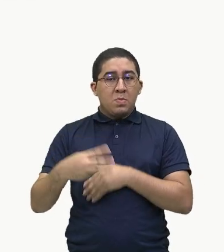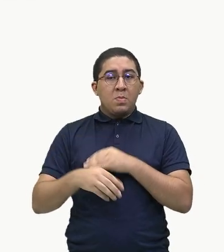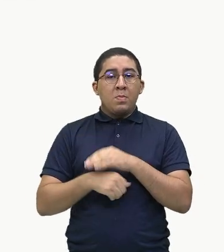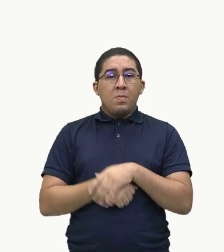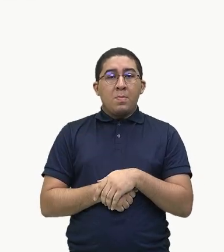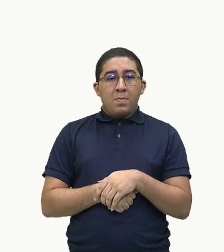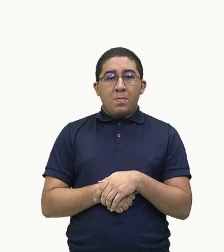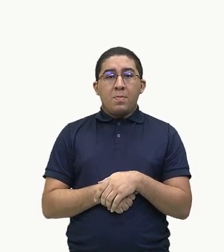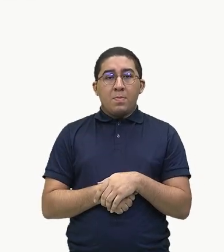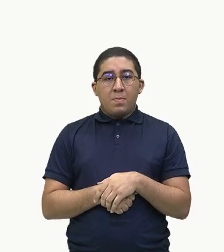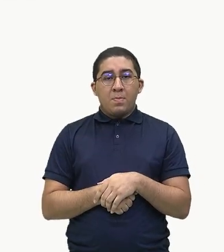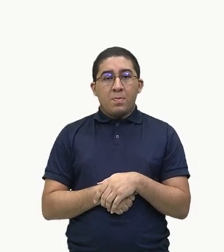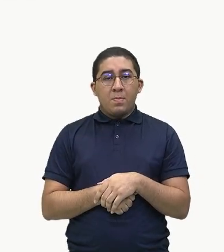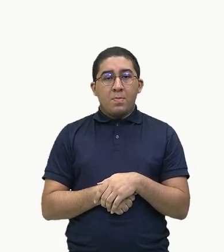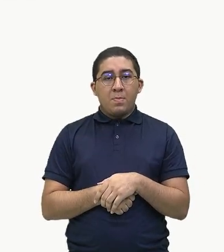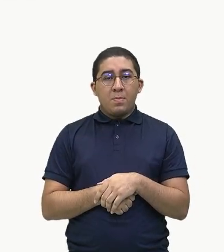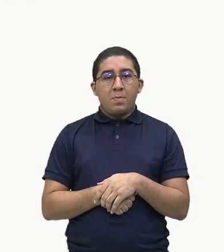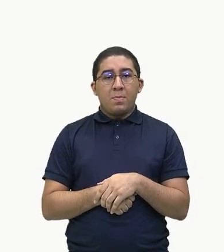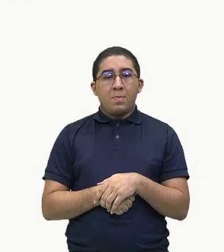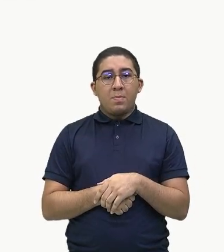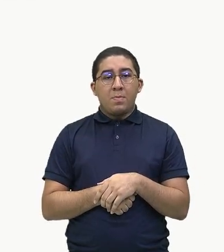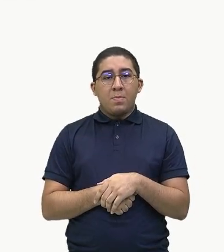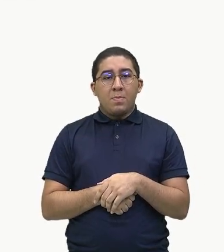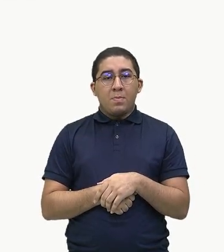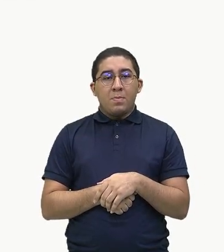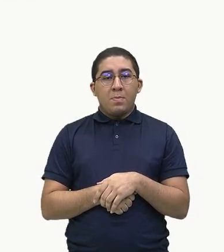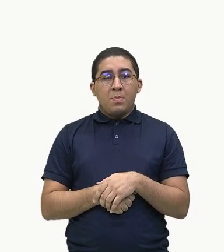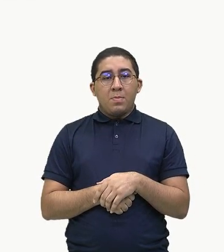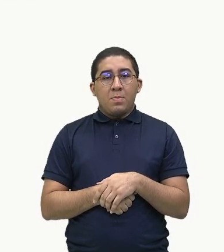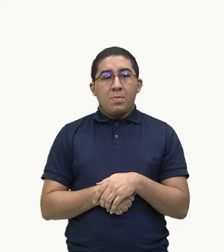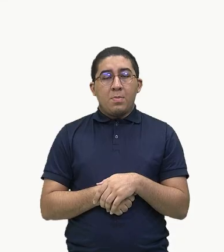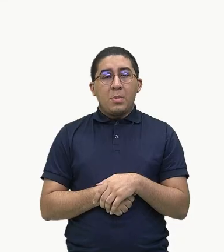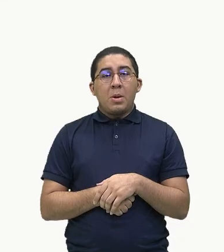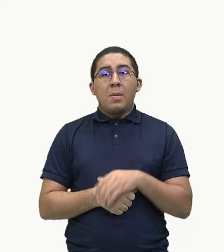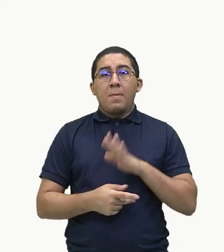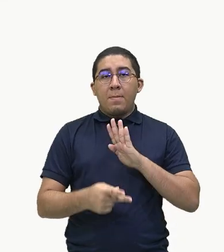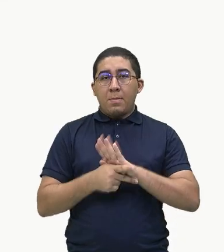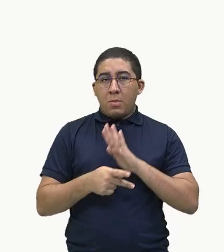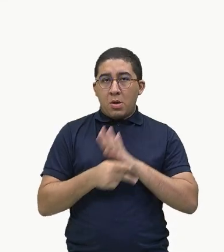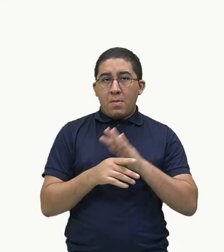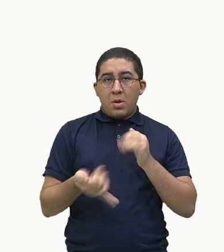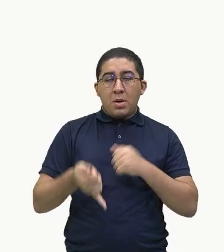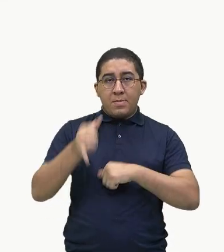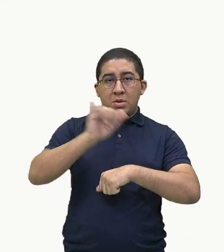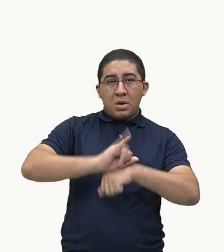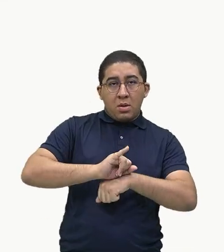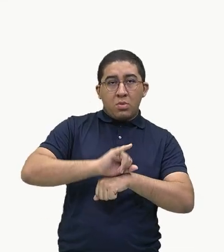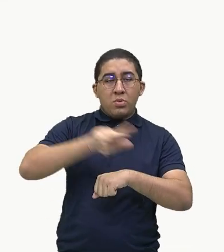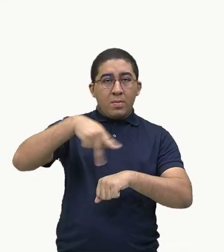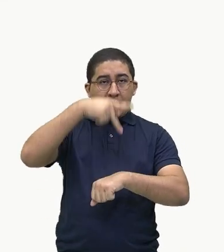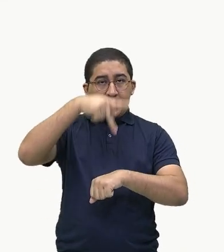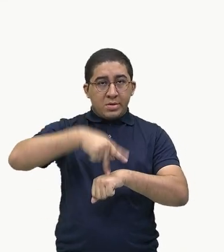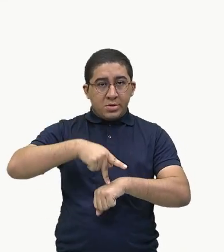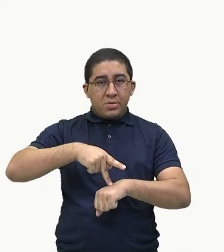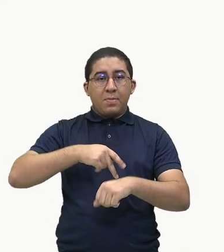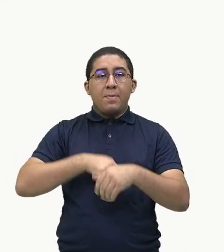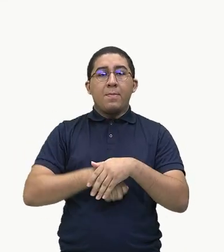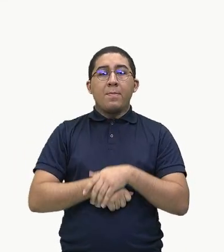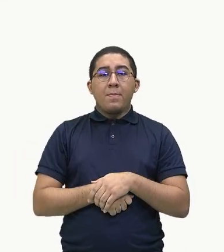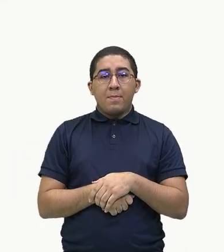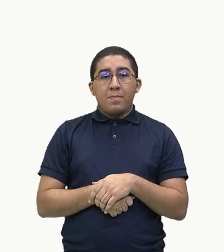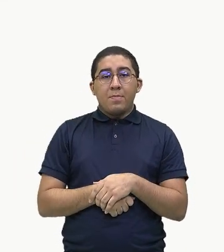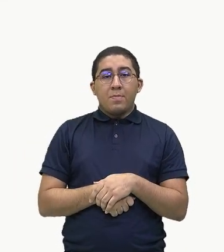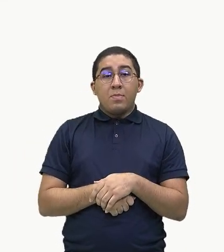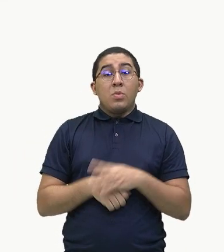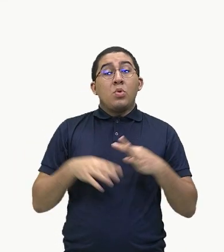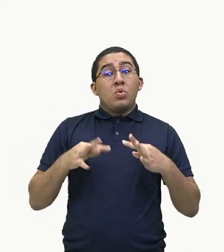todos onde está o fuso de Brasília, que compreende todos os estados que estão aí